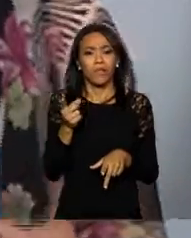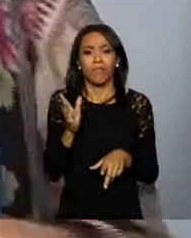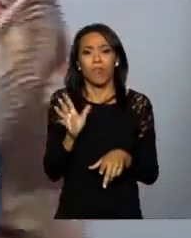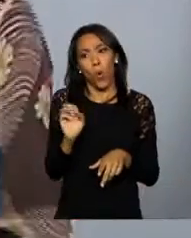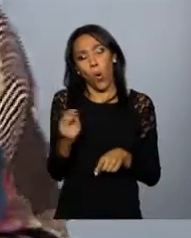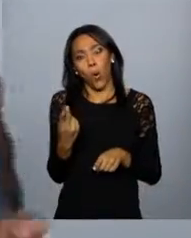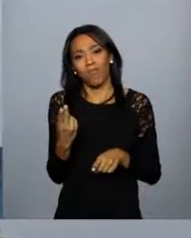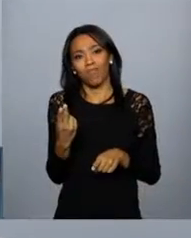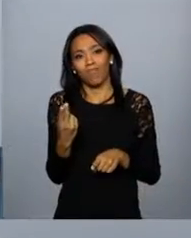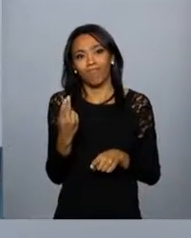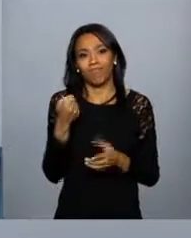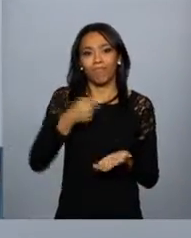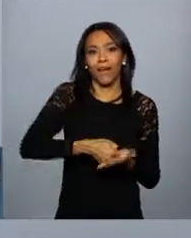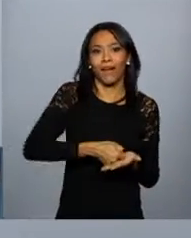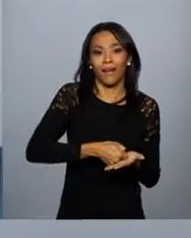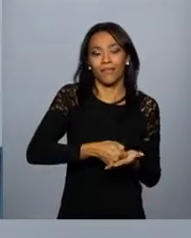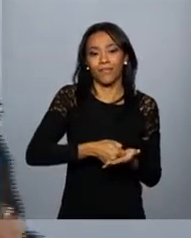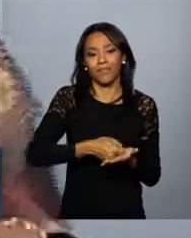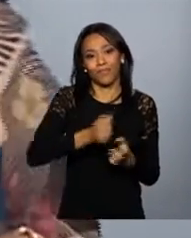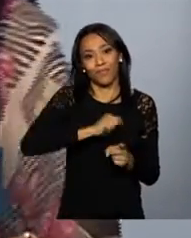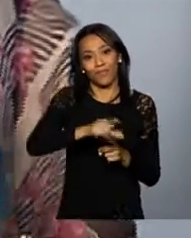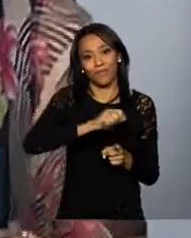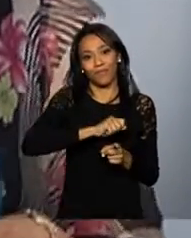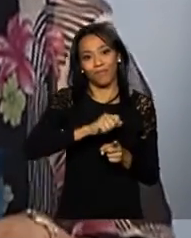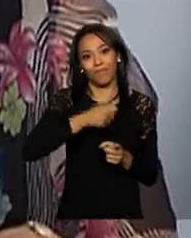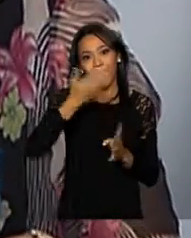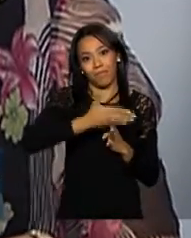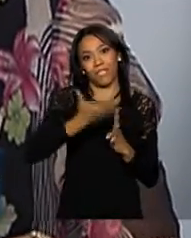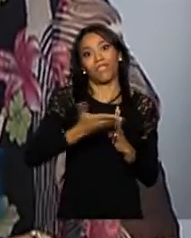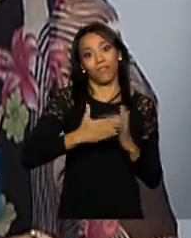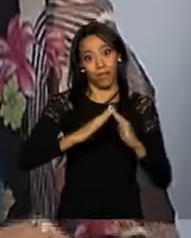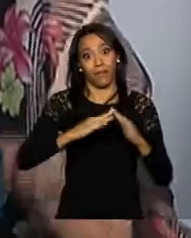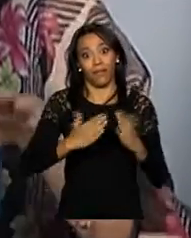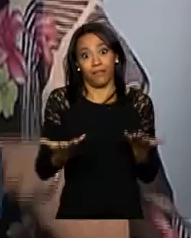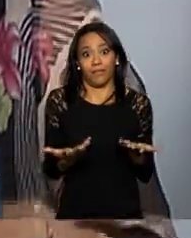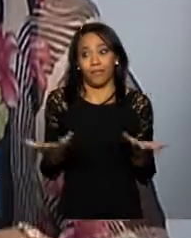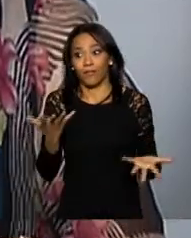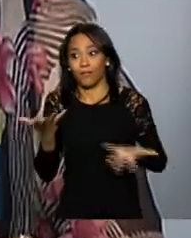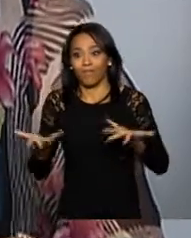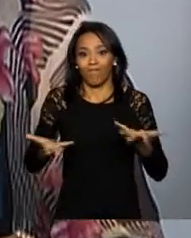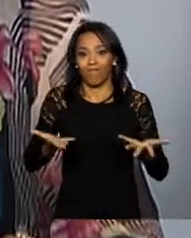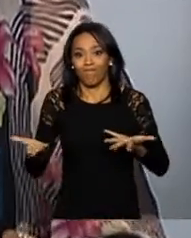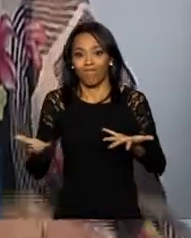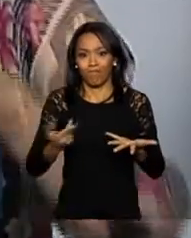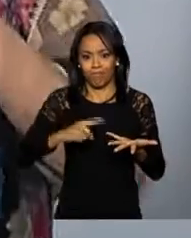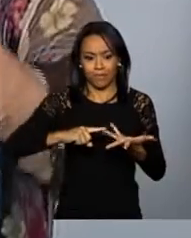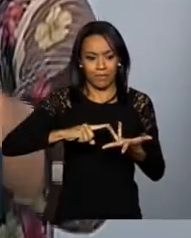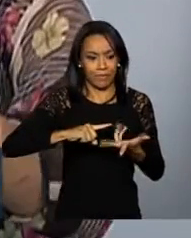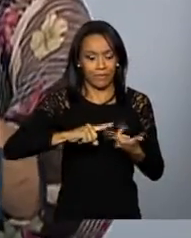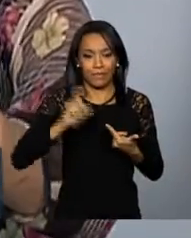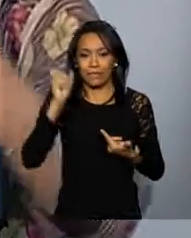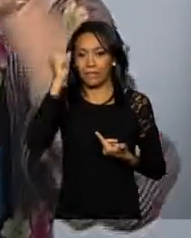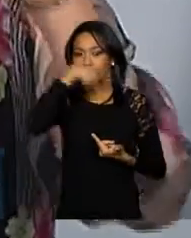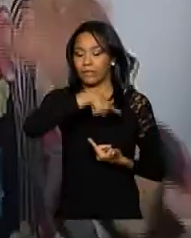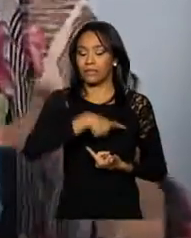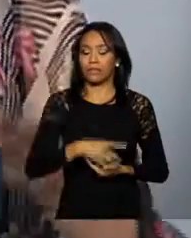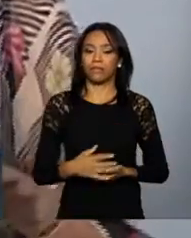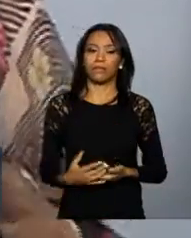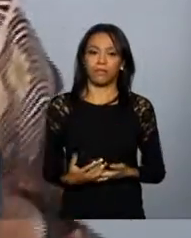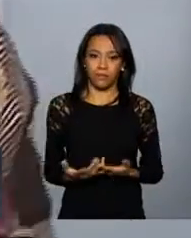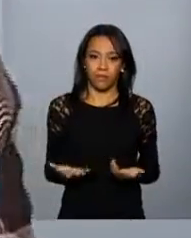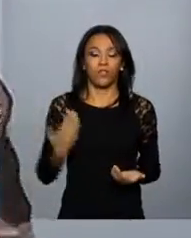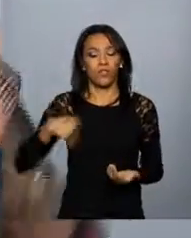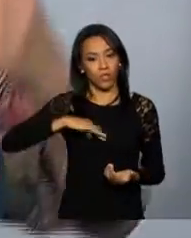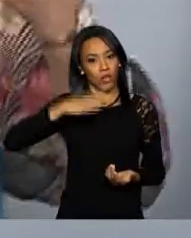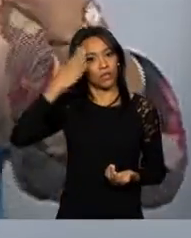ela pagava a prestação. Então, nós, sabendo que a maioria dos